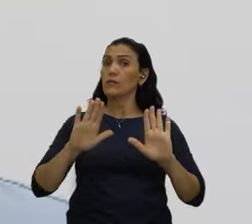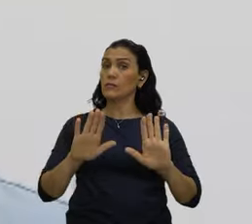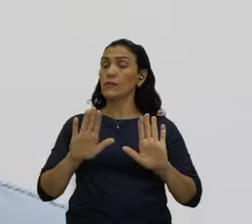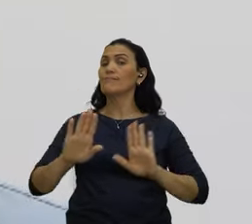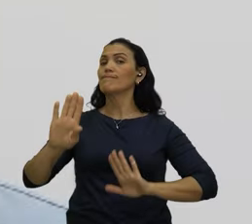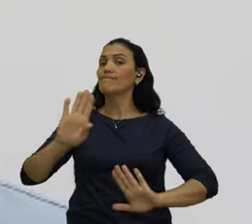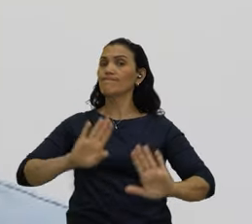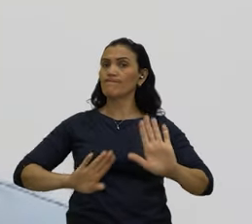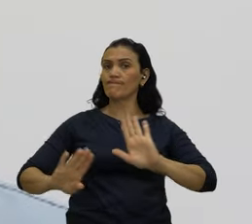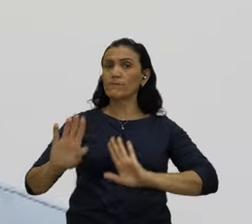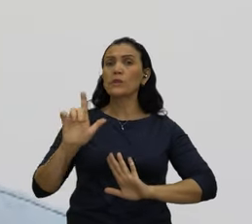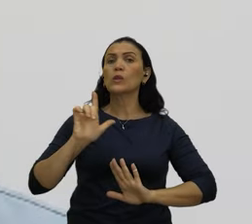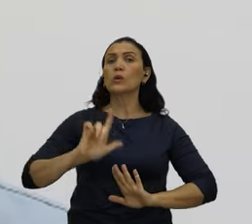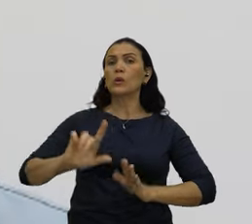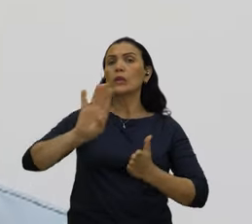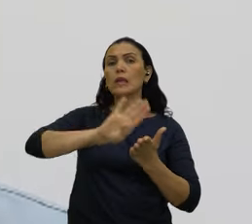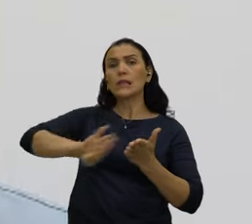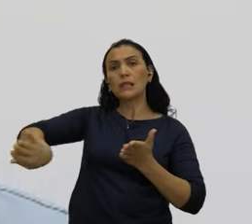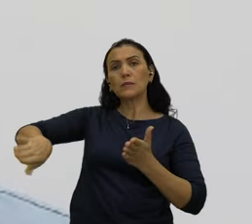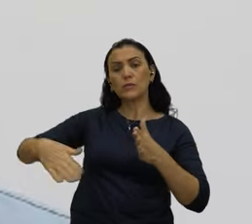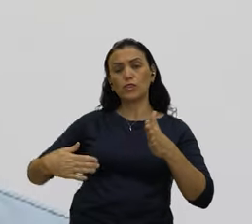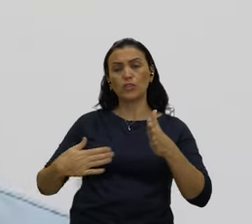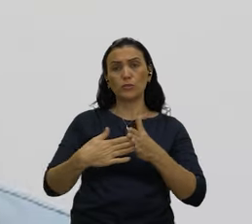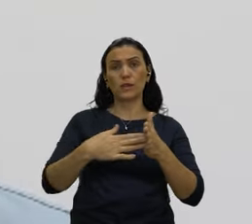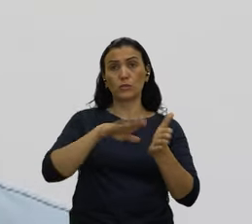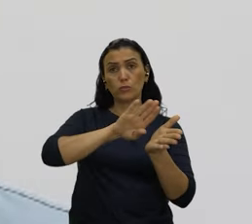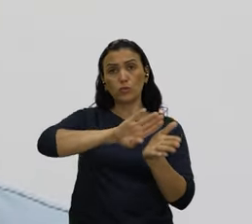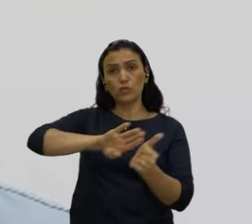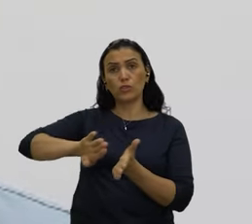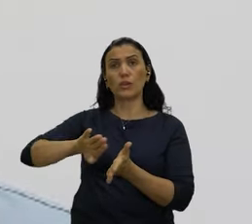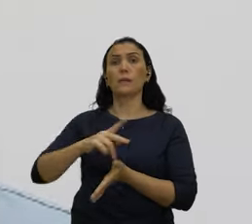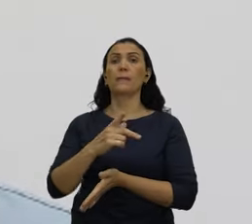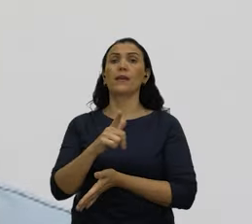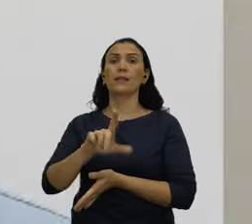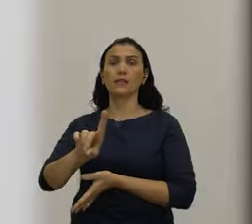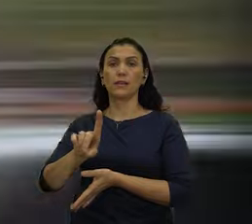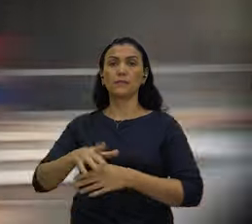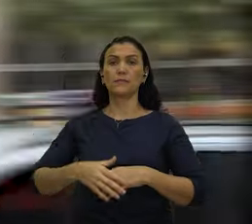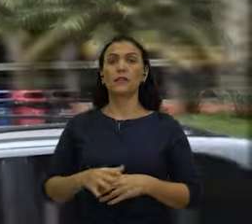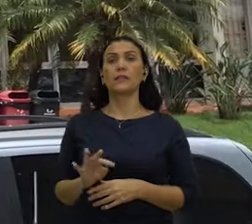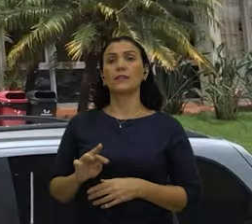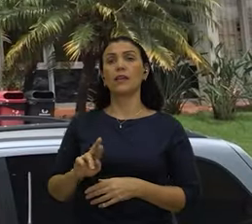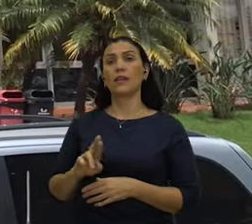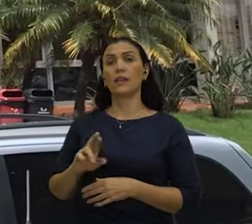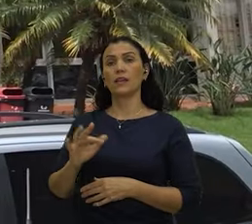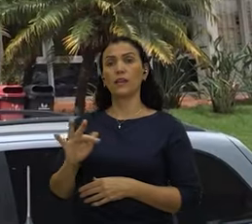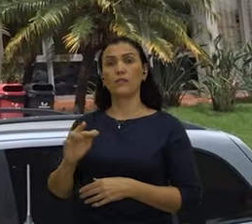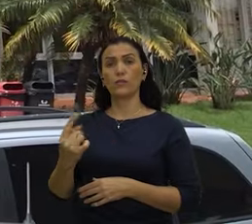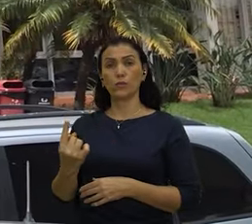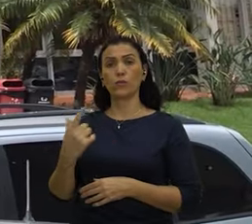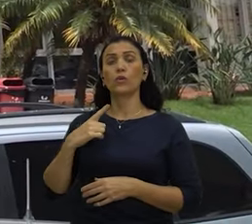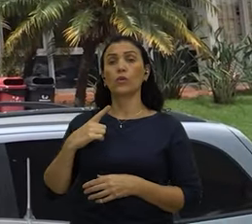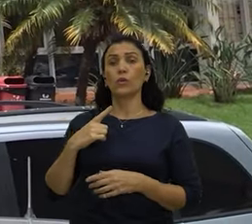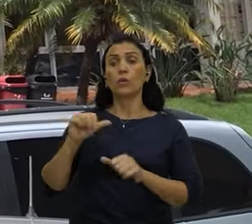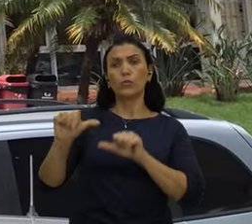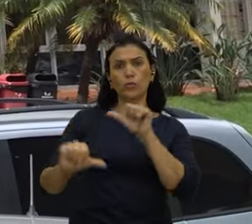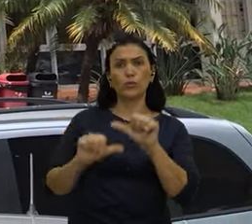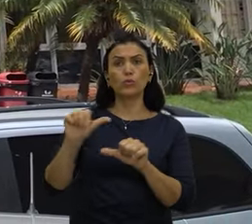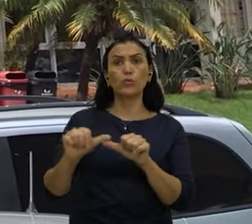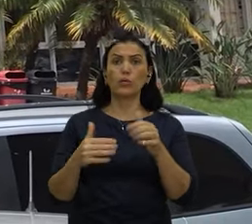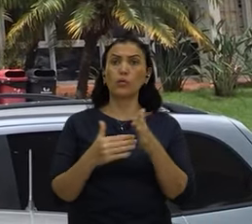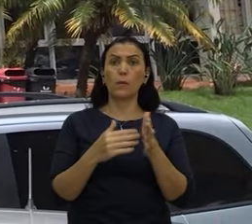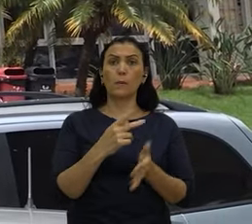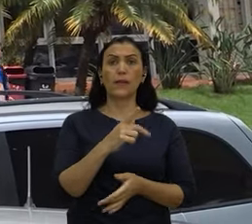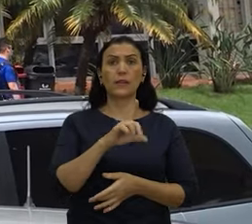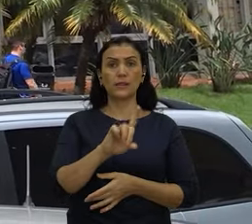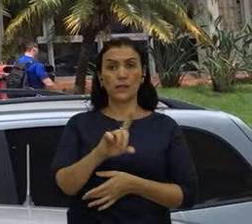temerário retirar o limite máximo ao PLD. O TRF1 restaurou o limite do